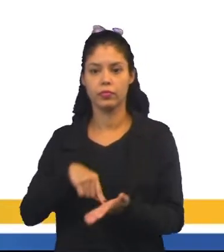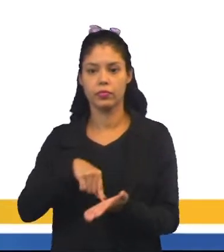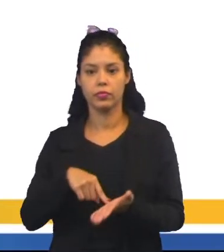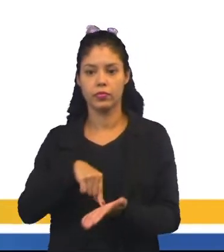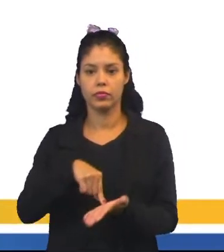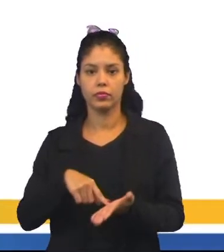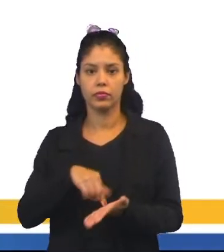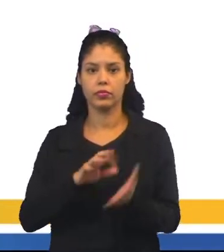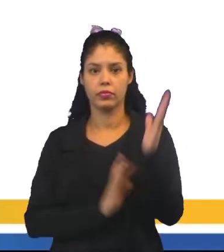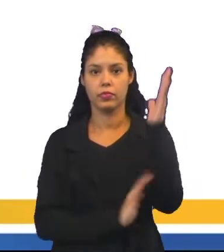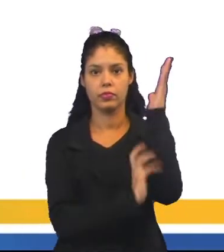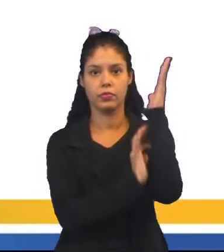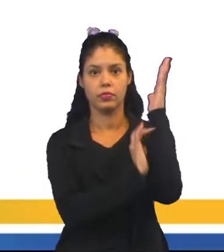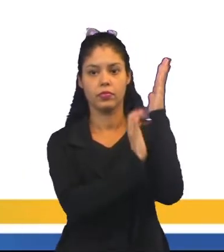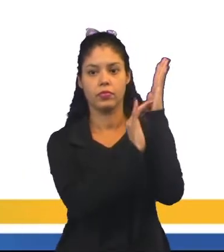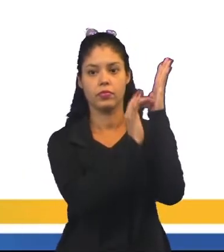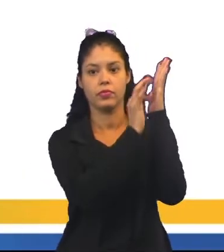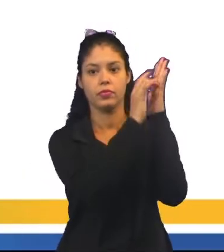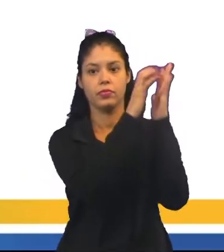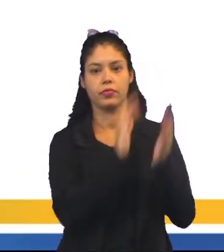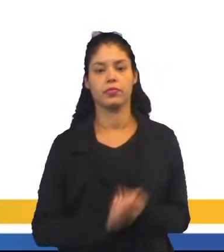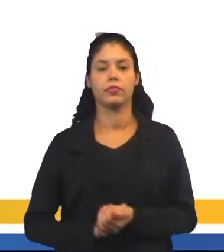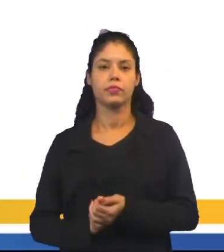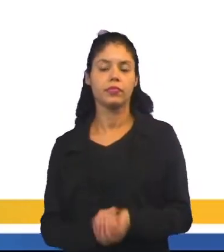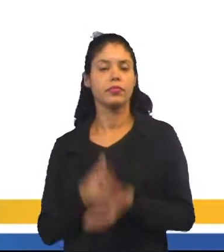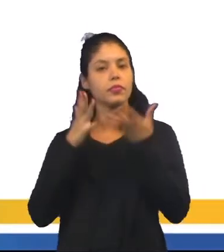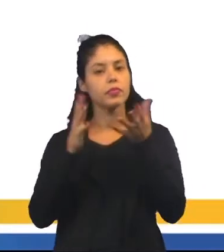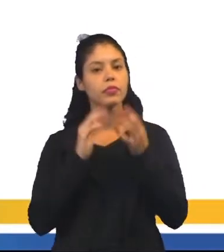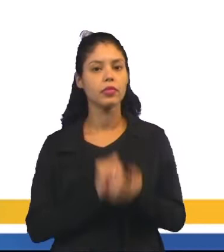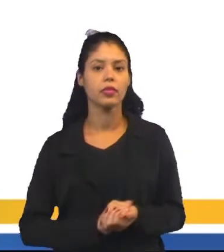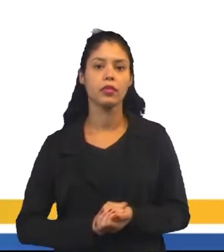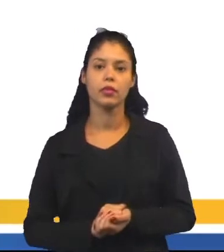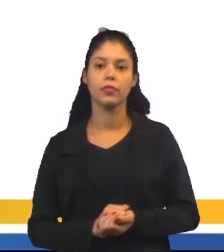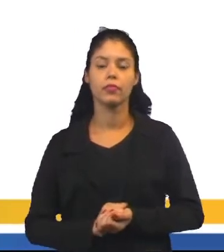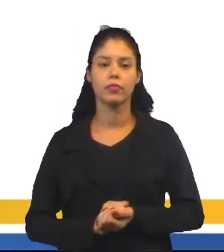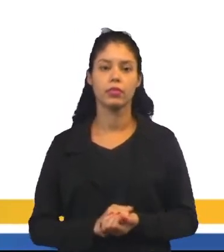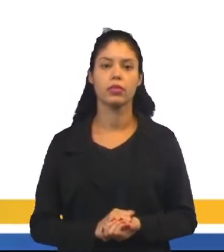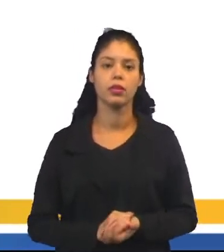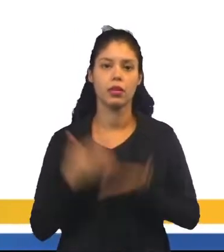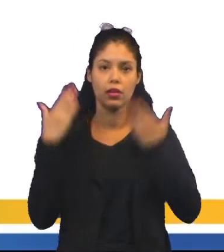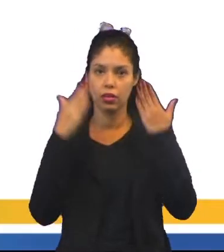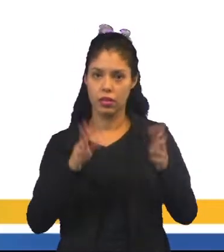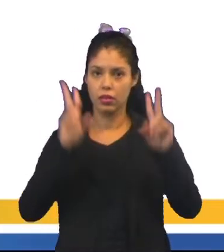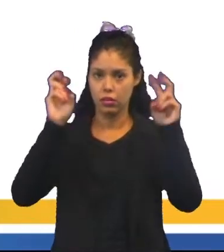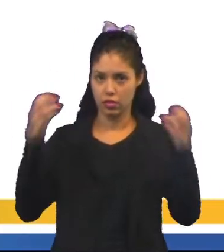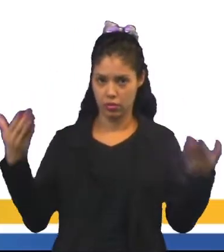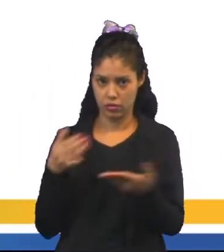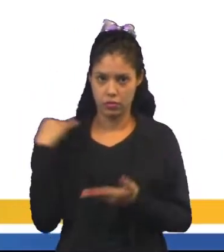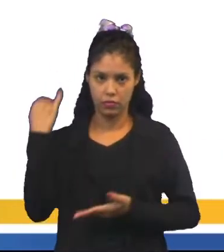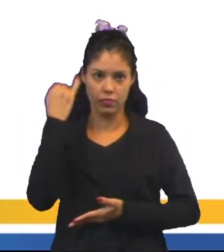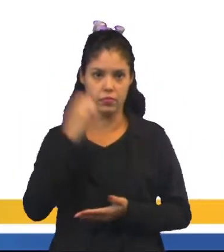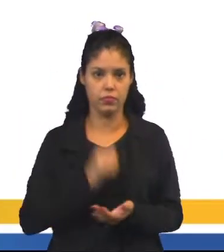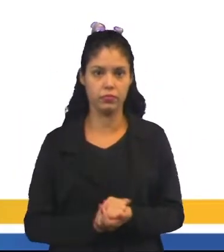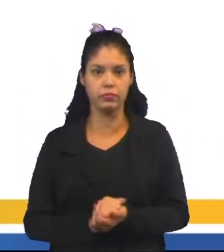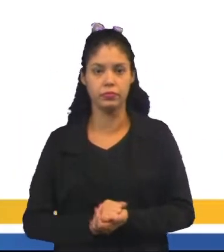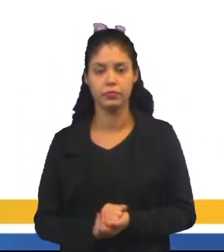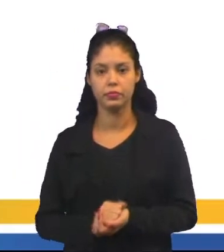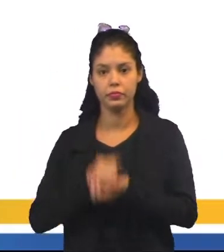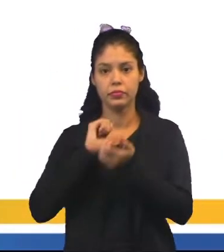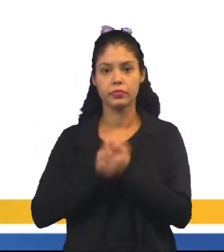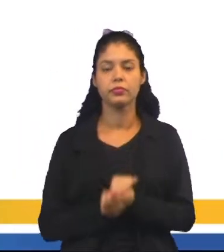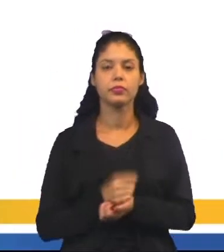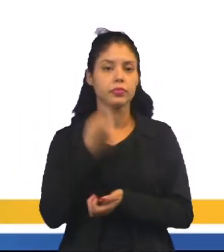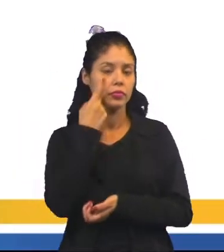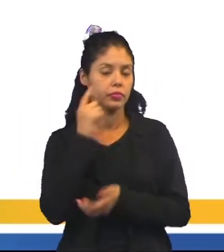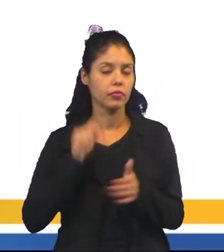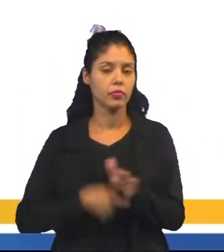o escalando as paredes, os Homens-Aranhas, e é sobre isso, e focando no assunto de hoje principal, que é o parkour, a